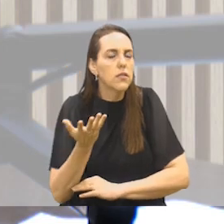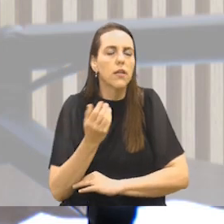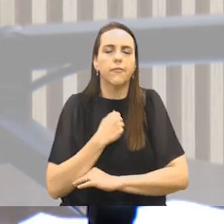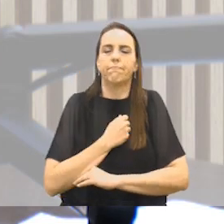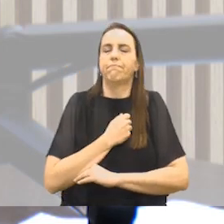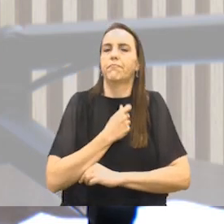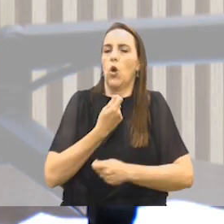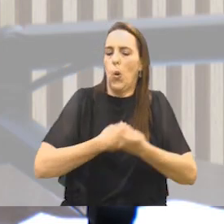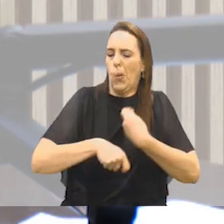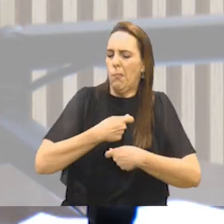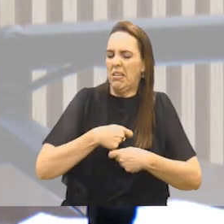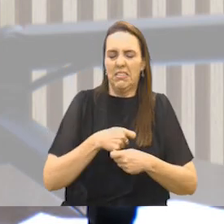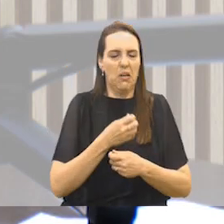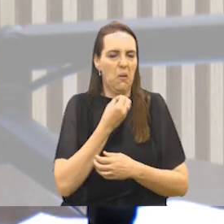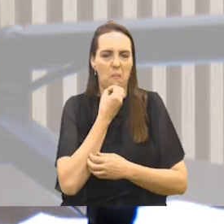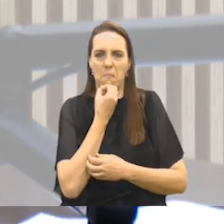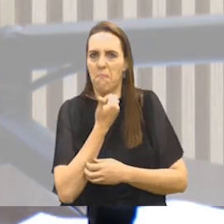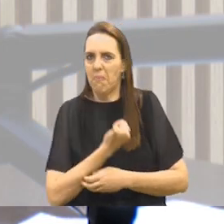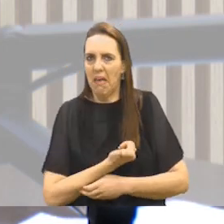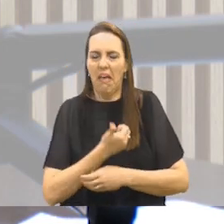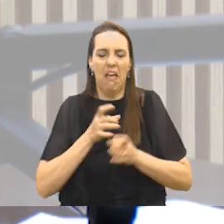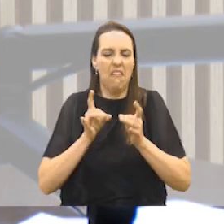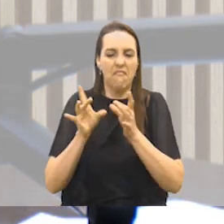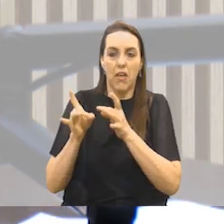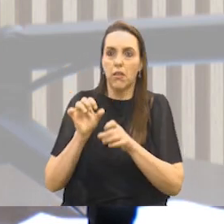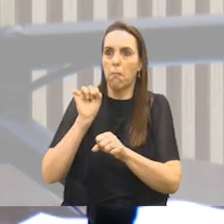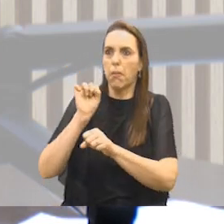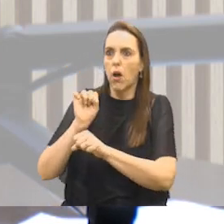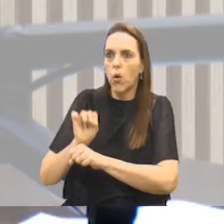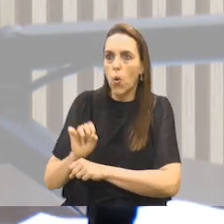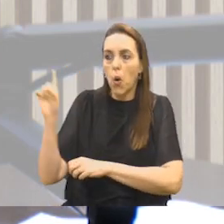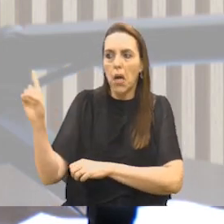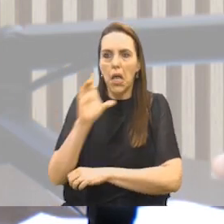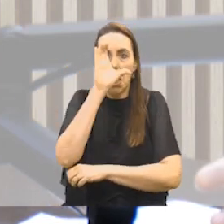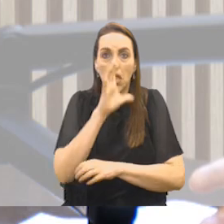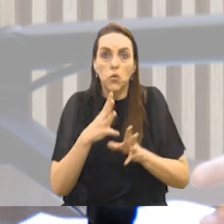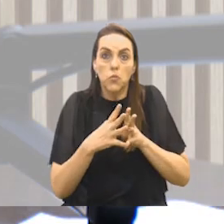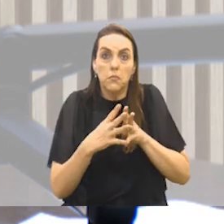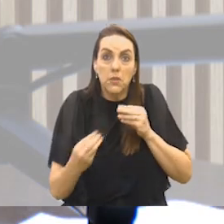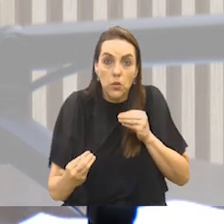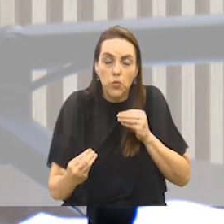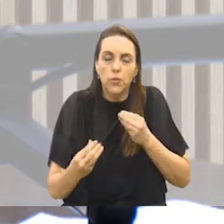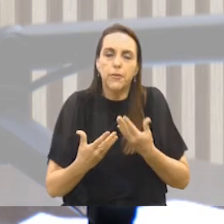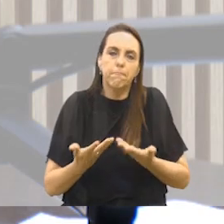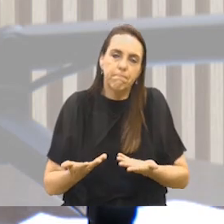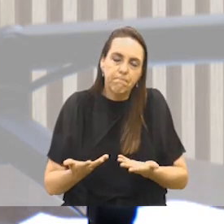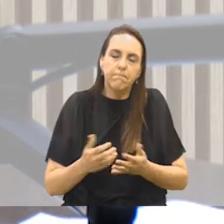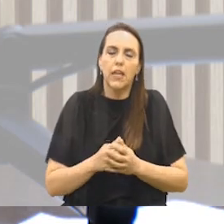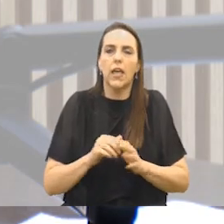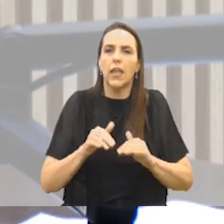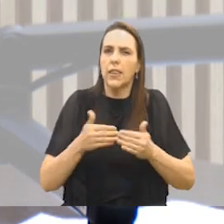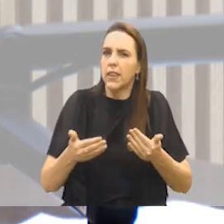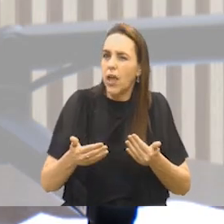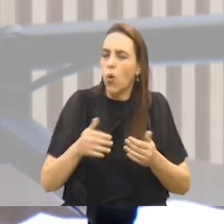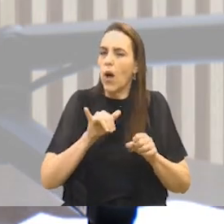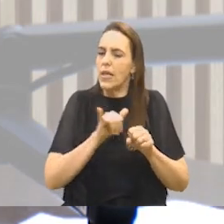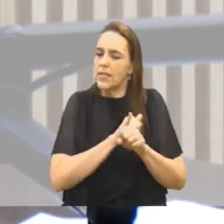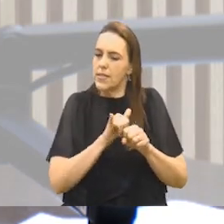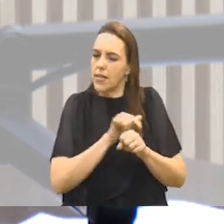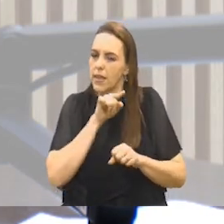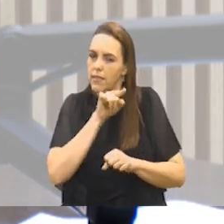está acontecendo. O comercial não funciona, as vendas estão paradas, os clientes desapareceram,